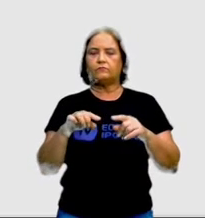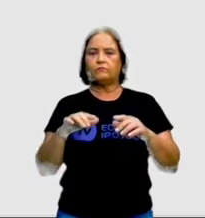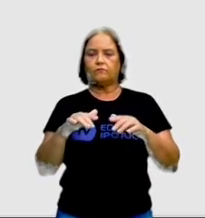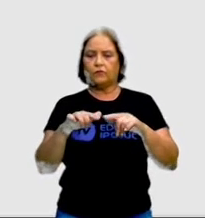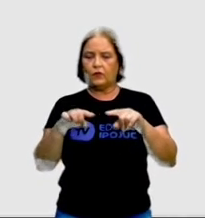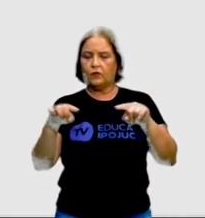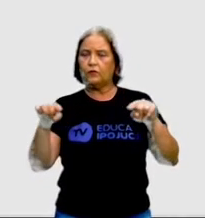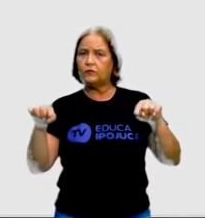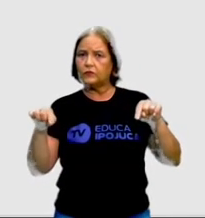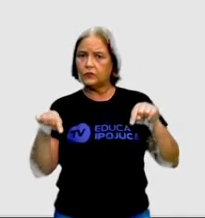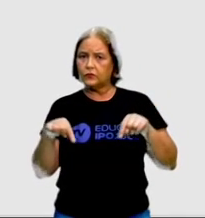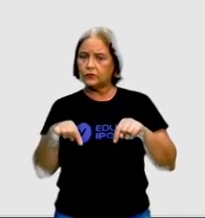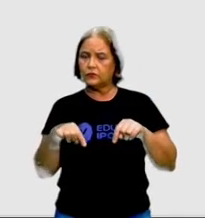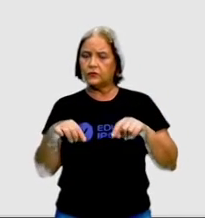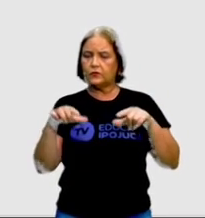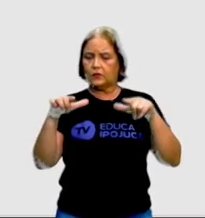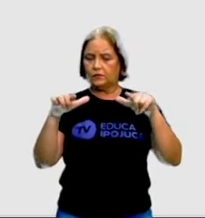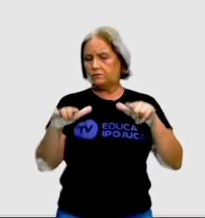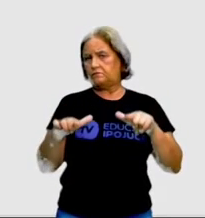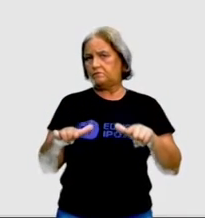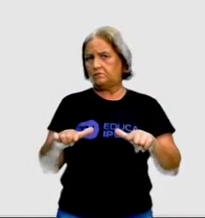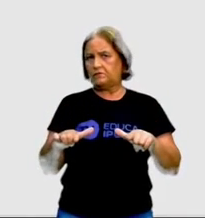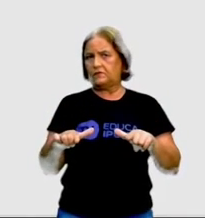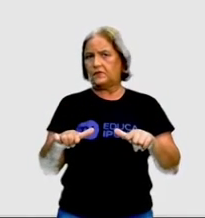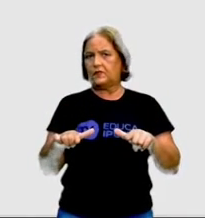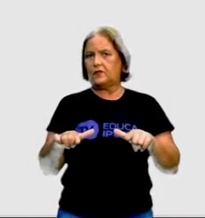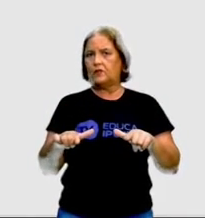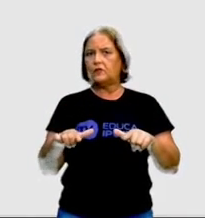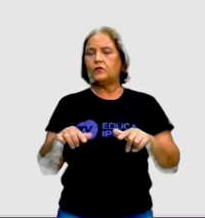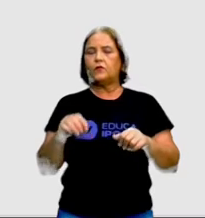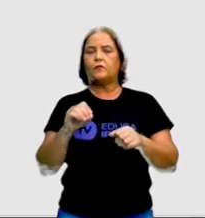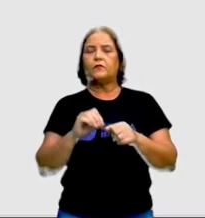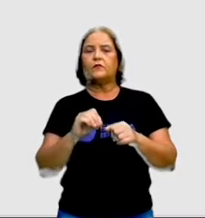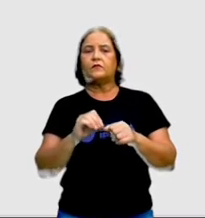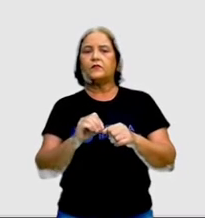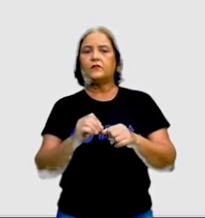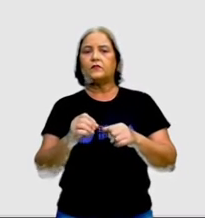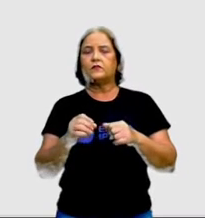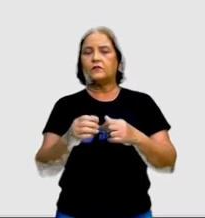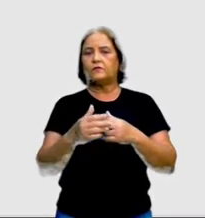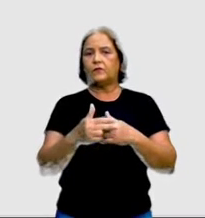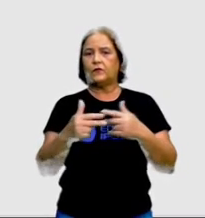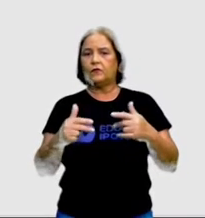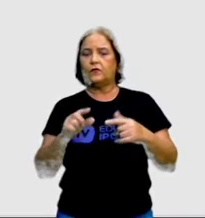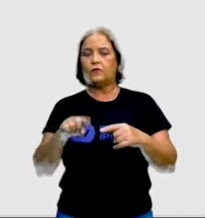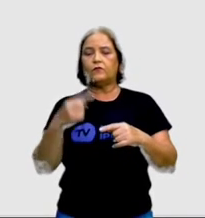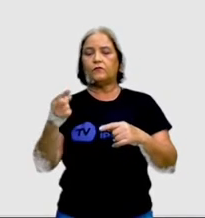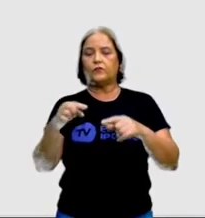adequado às atividades fora da sala de aula, como biblioteca,